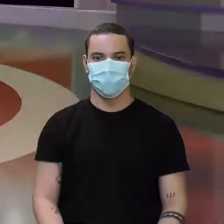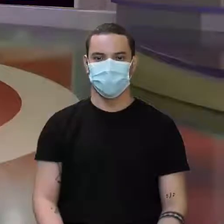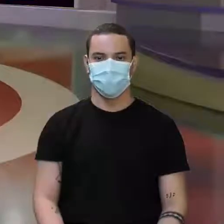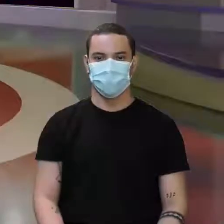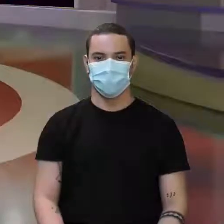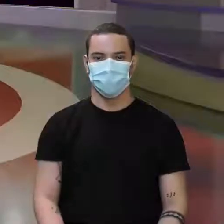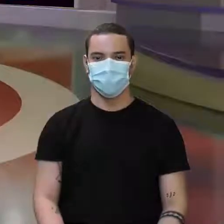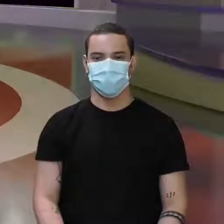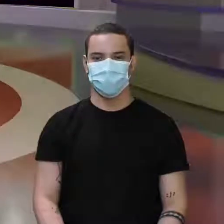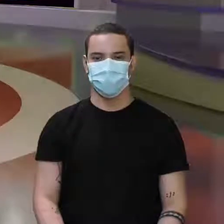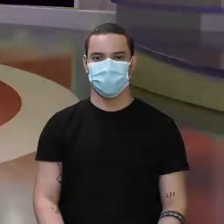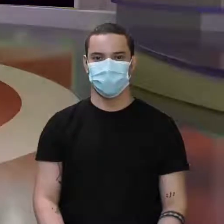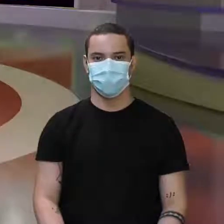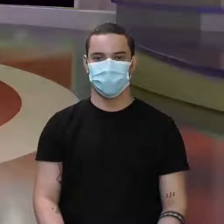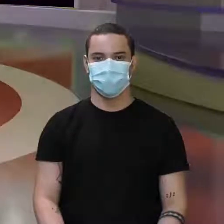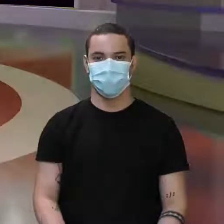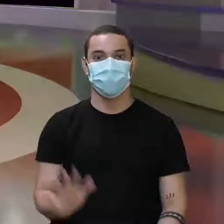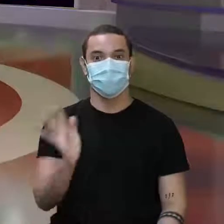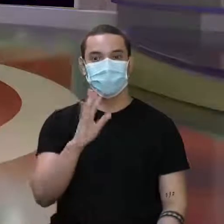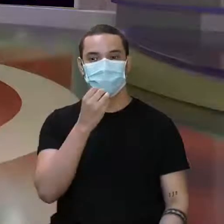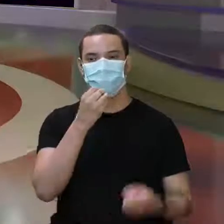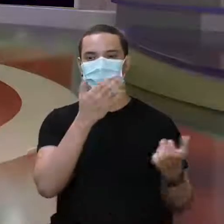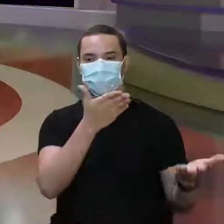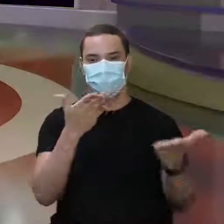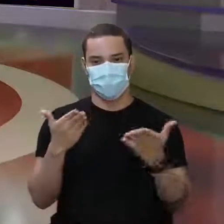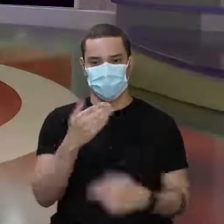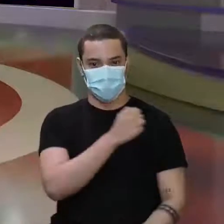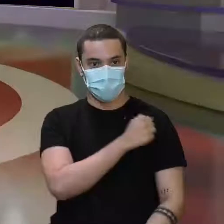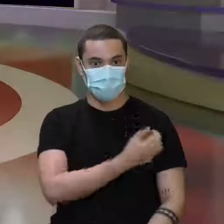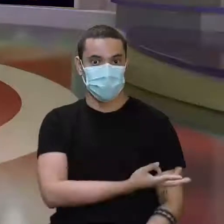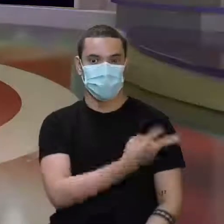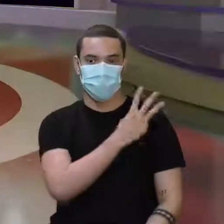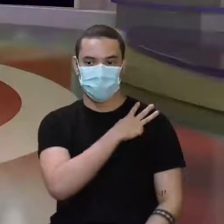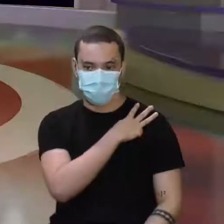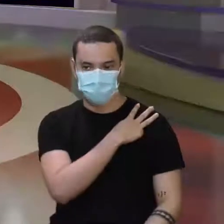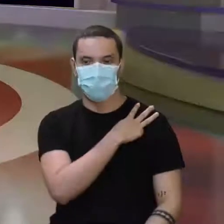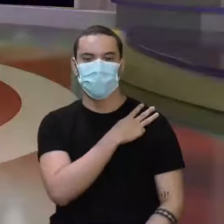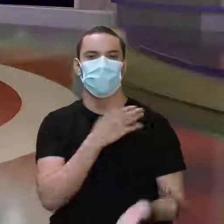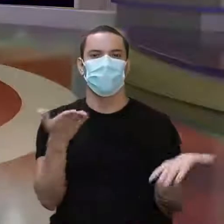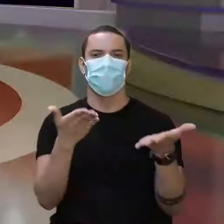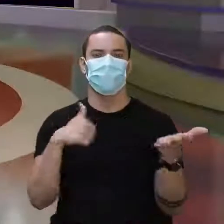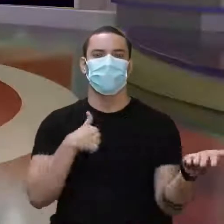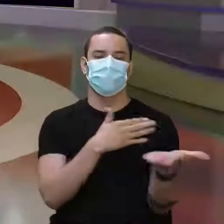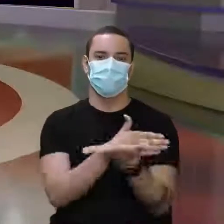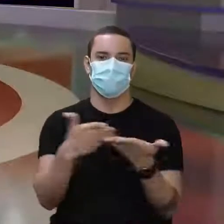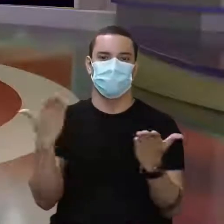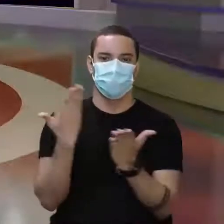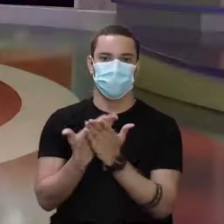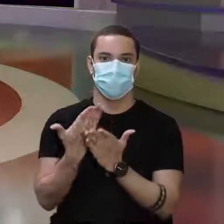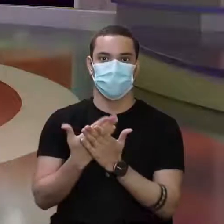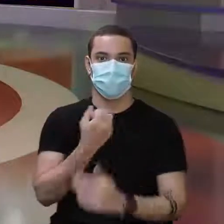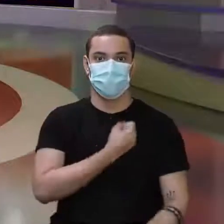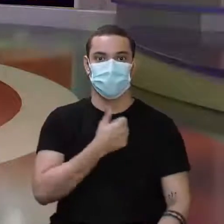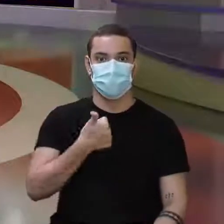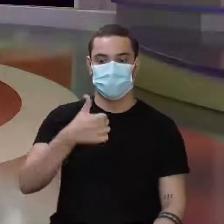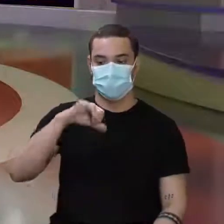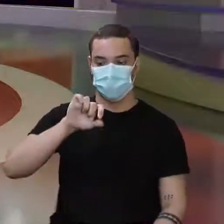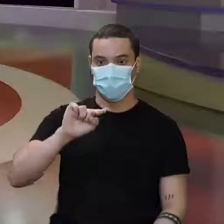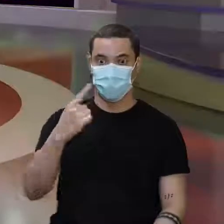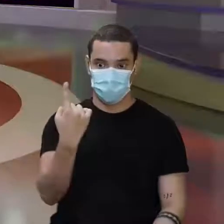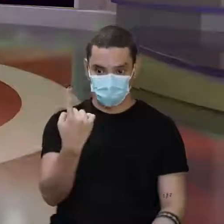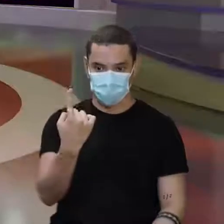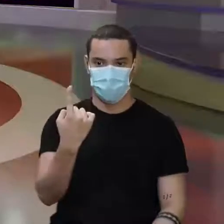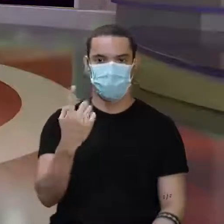Hey guys, what's up and welcome. Sejam todos muito bem-vindos, alunos do terceiro ano. Hoje daremos início à nossa aula